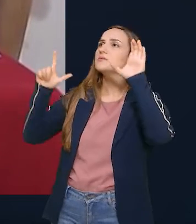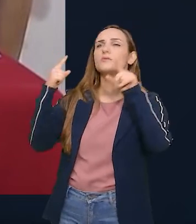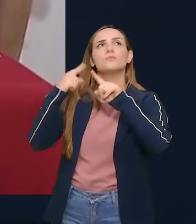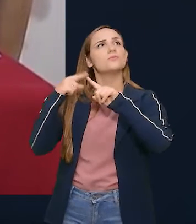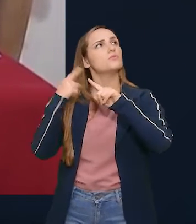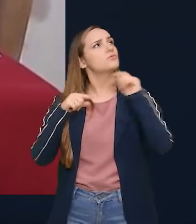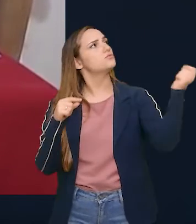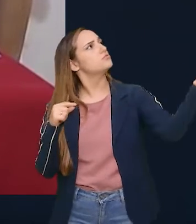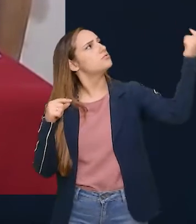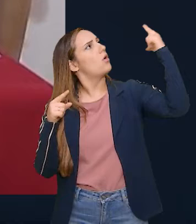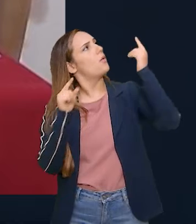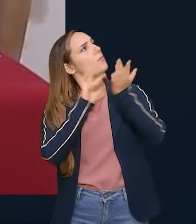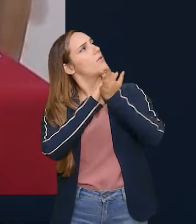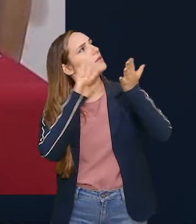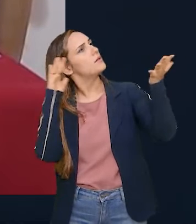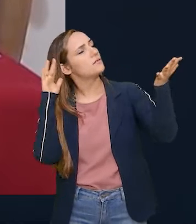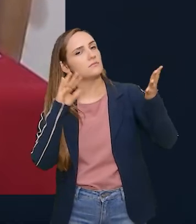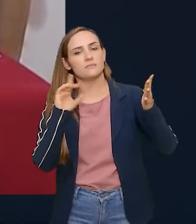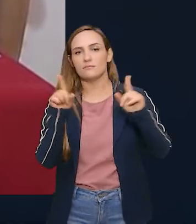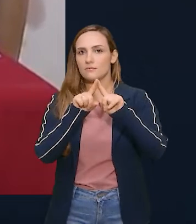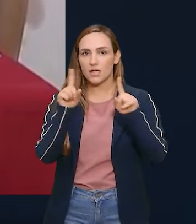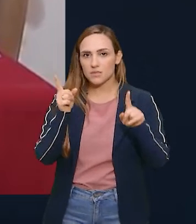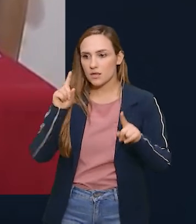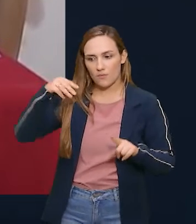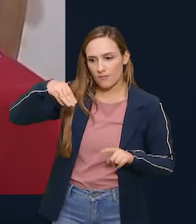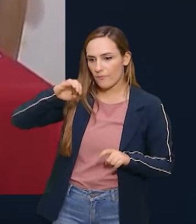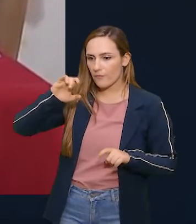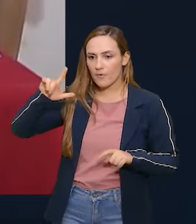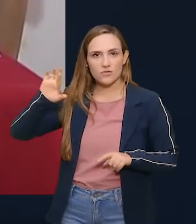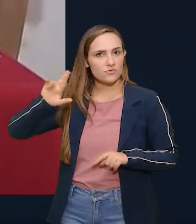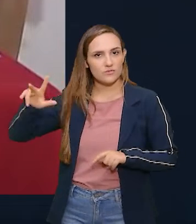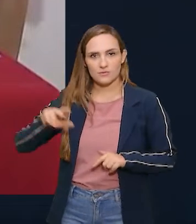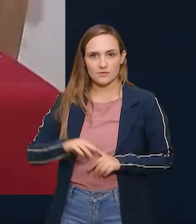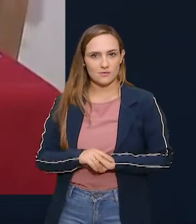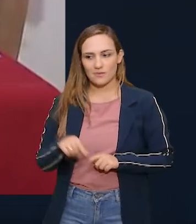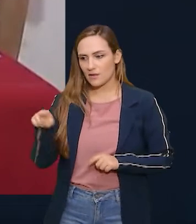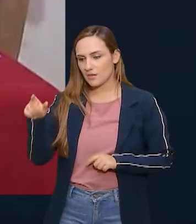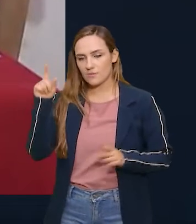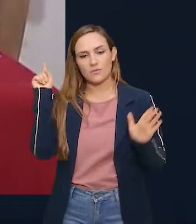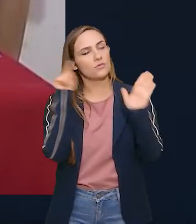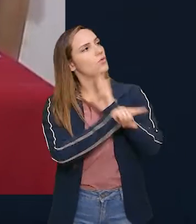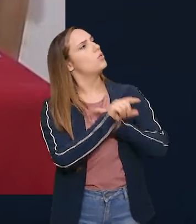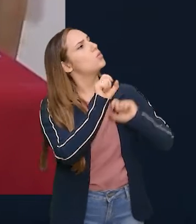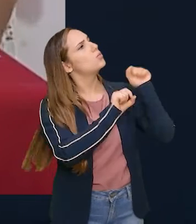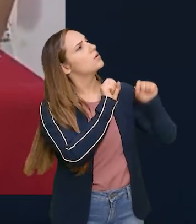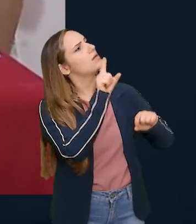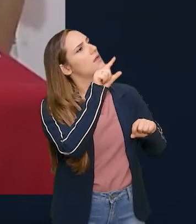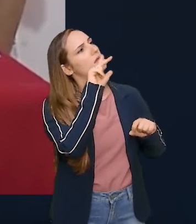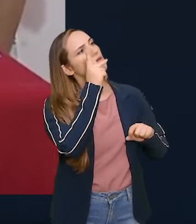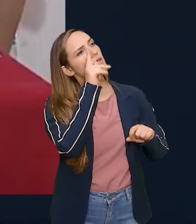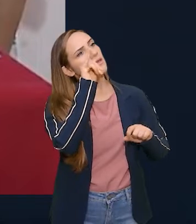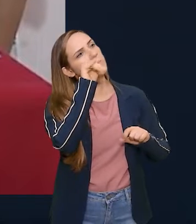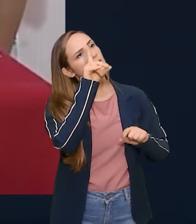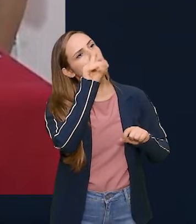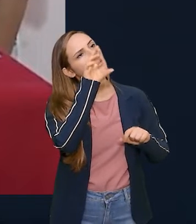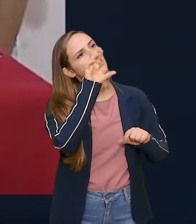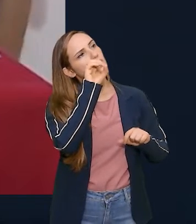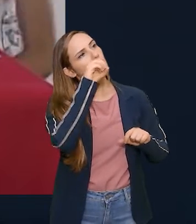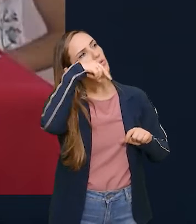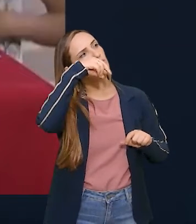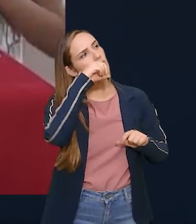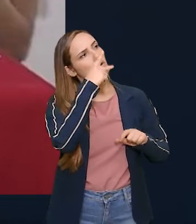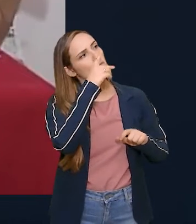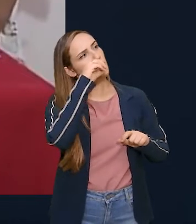que o céu é azul? Mãe, por que o sol brilha, né? E não, as perguntas dela é: mãe, o que é